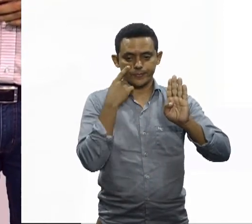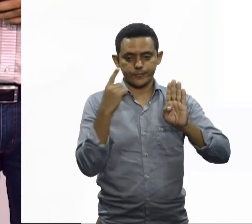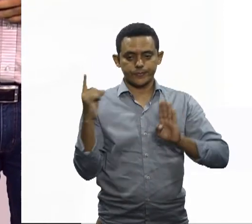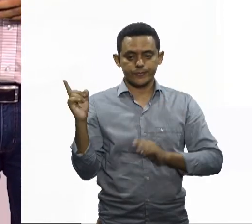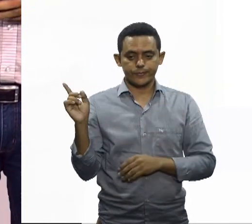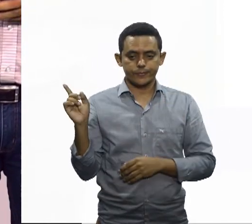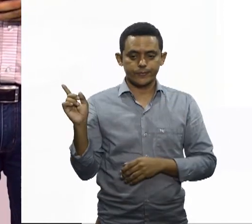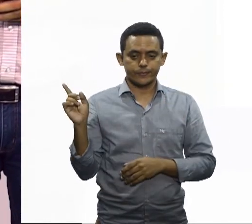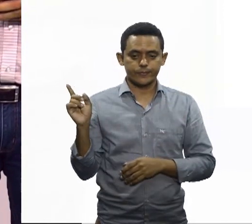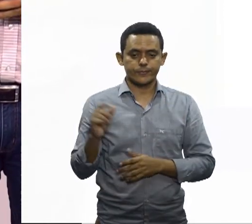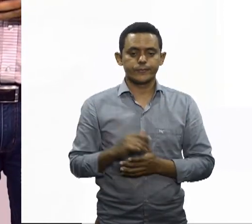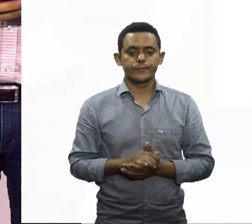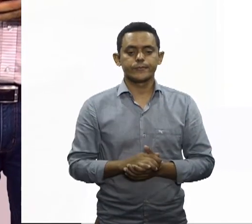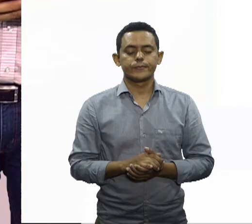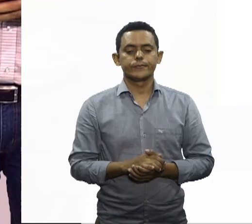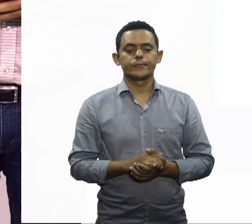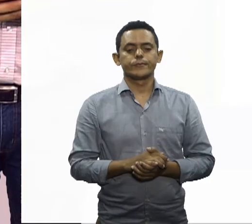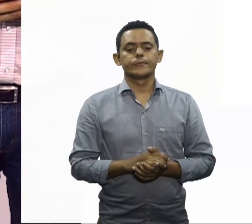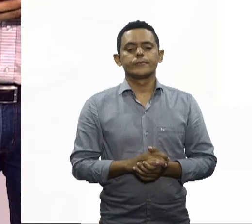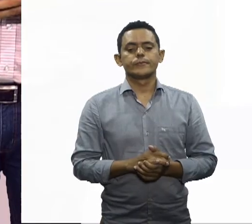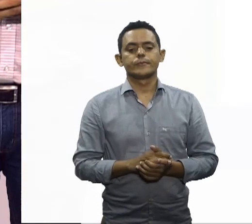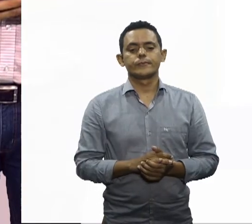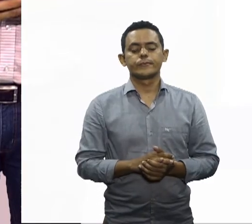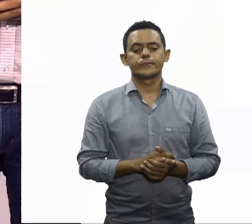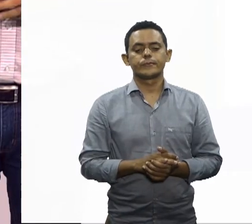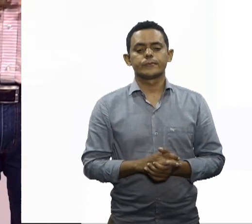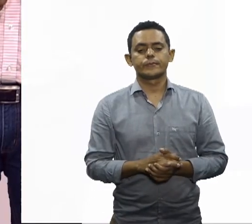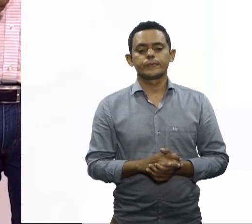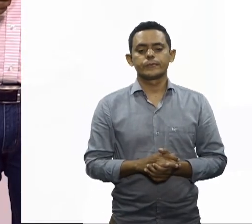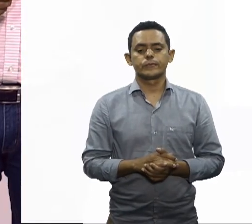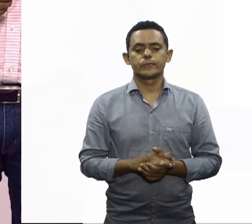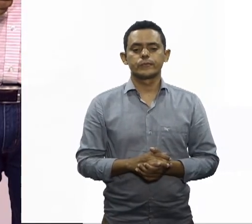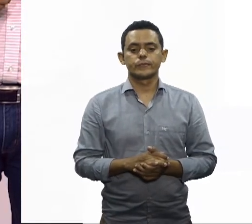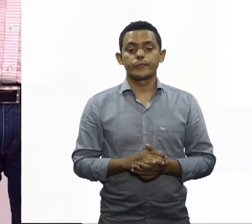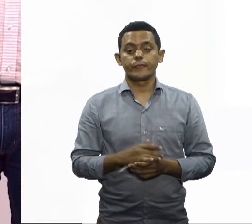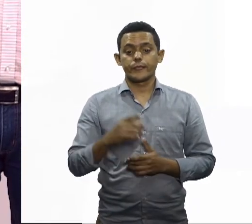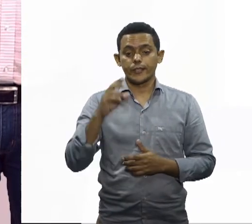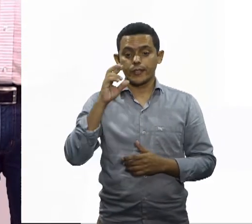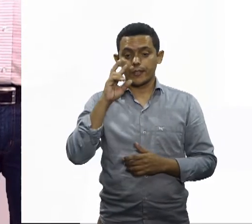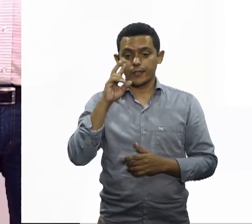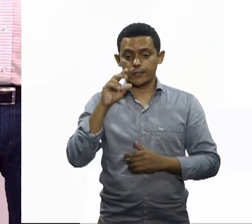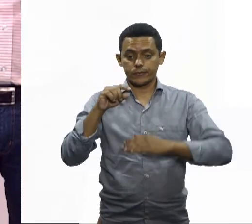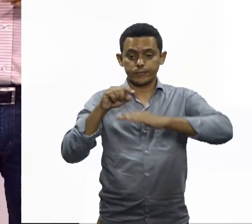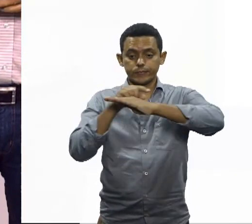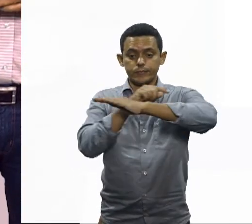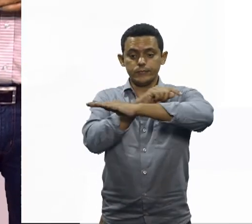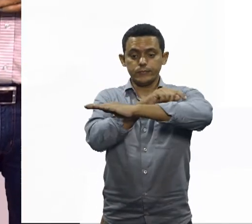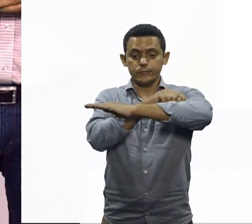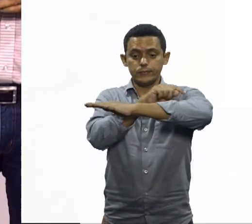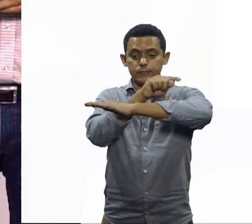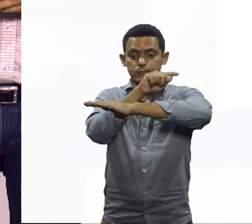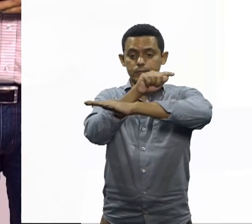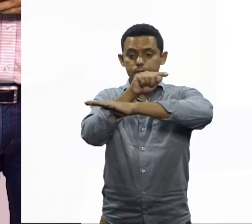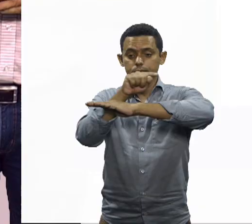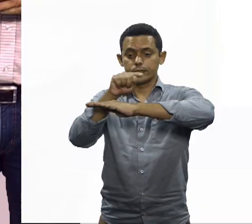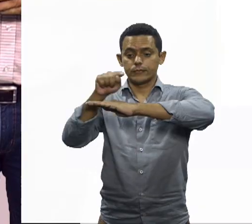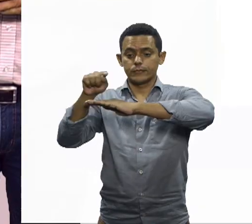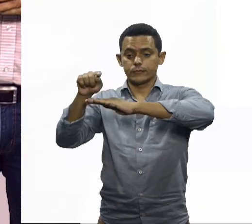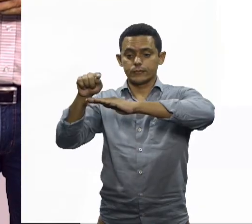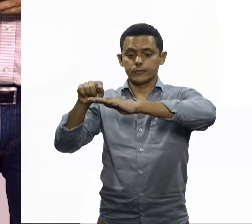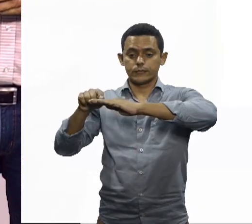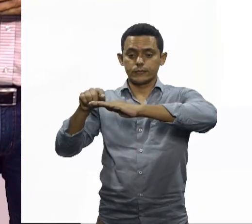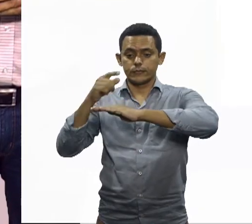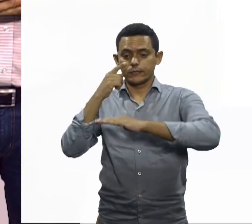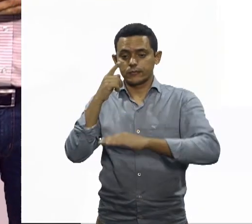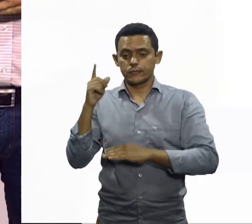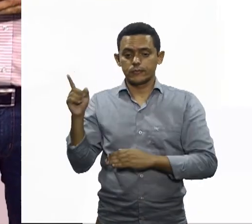ó. Veja que a setazinha está indo da esquerda para a direita. Então, nesse caso aí, eu